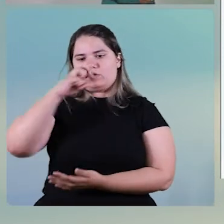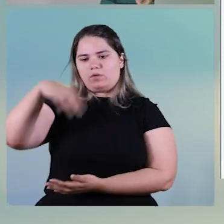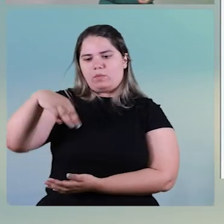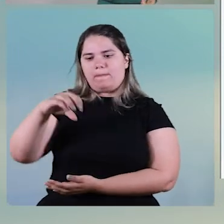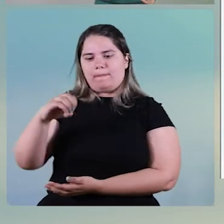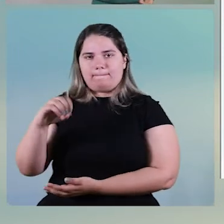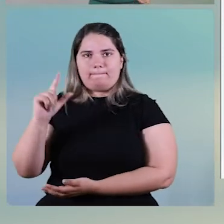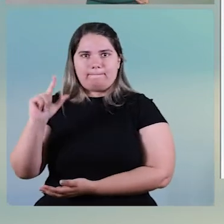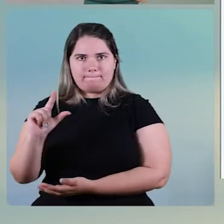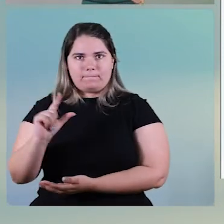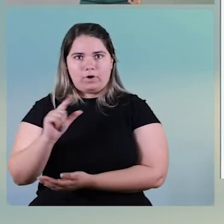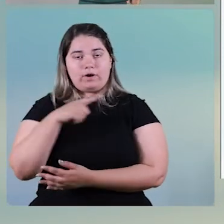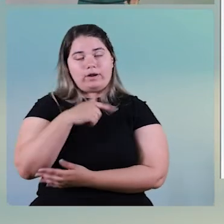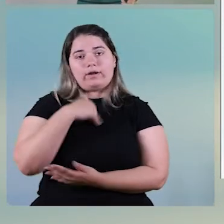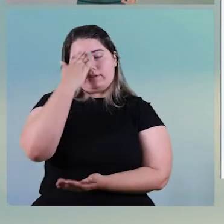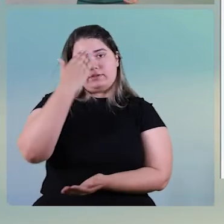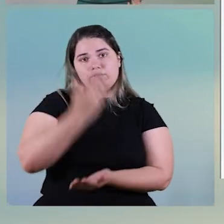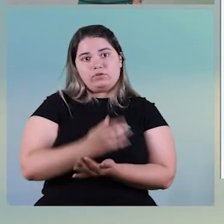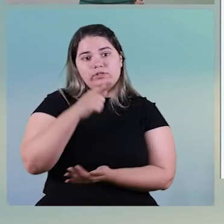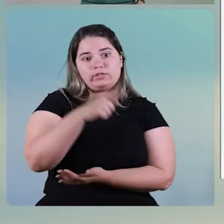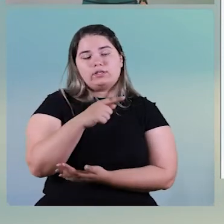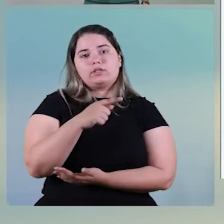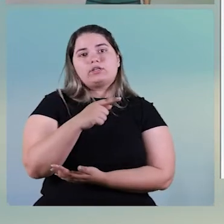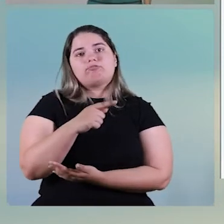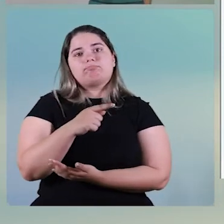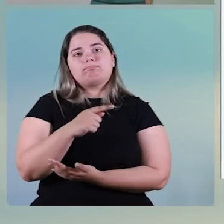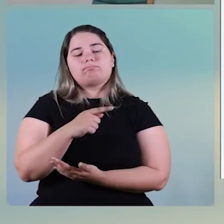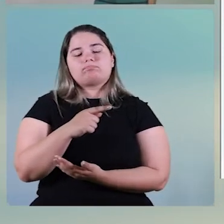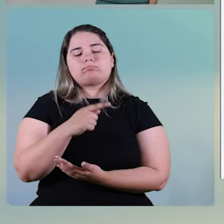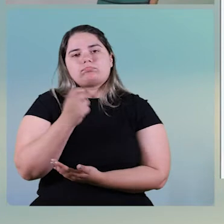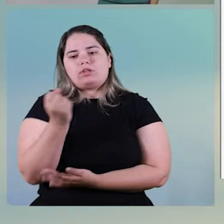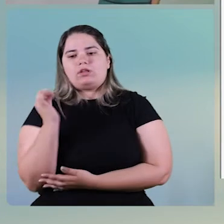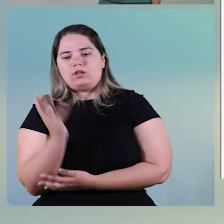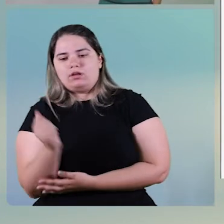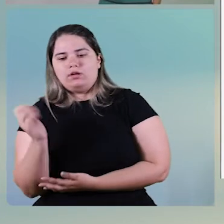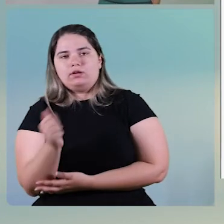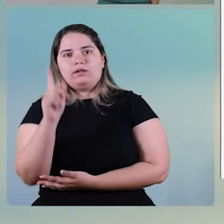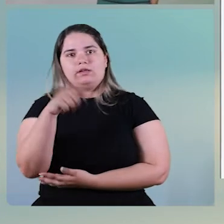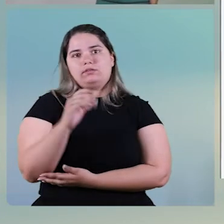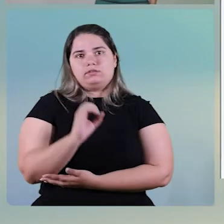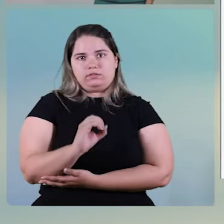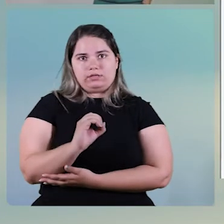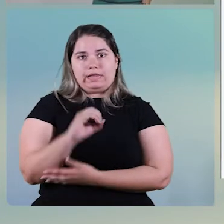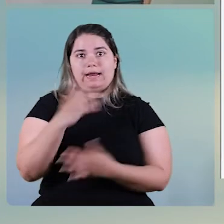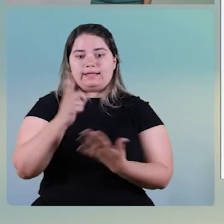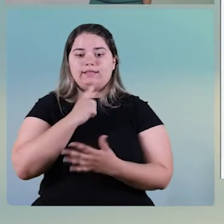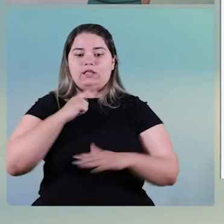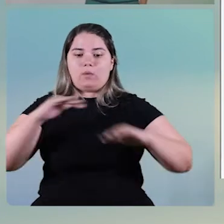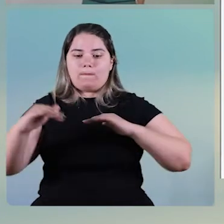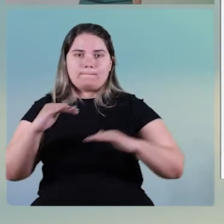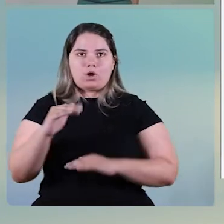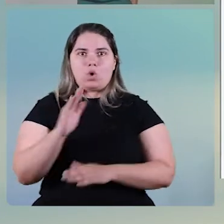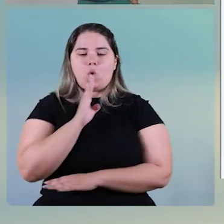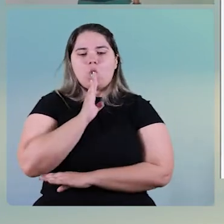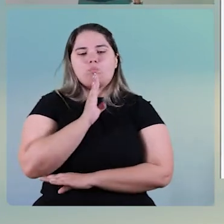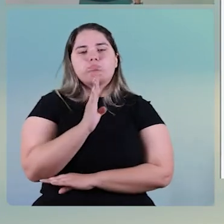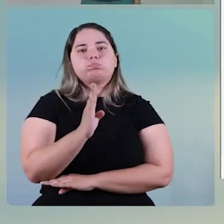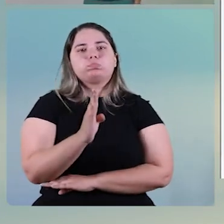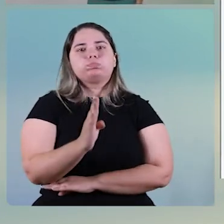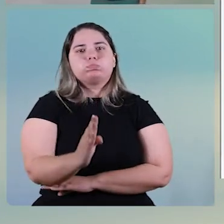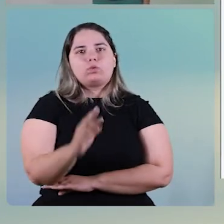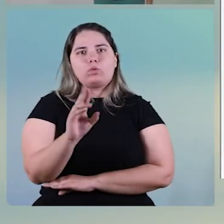o valor da aceleração do móvel é zero. E aí nós temos um movimento uniforme, aquele movimento em que a